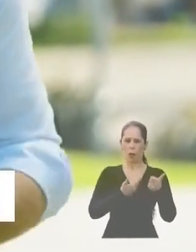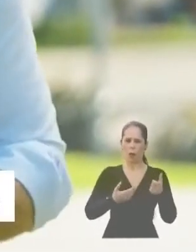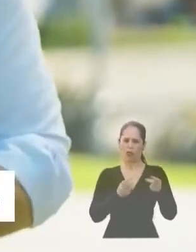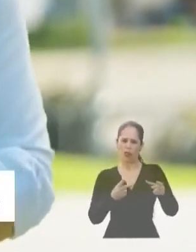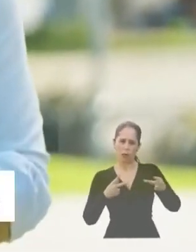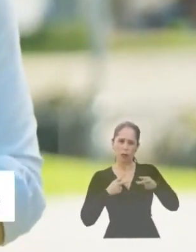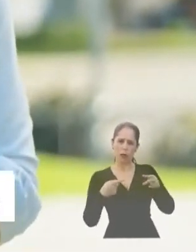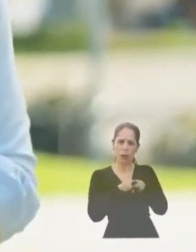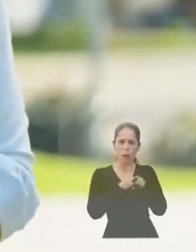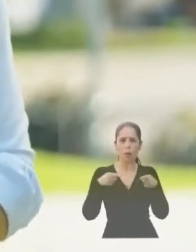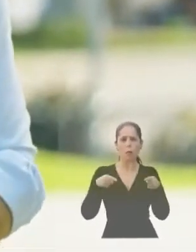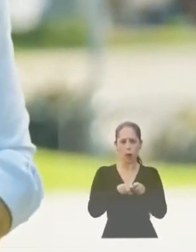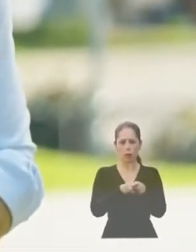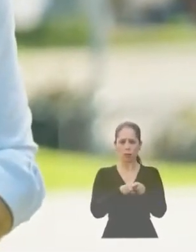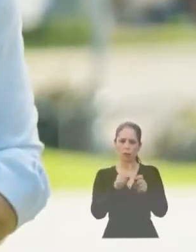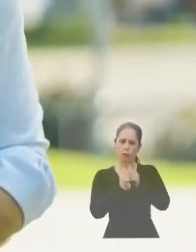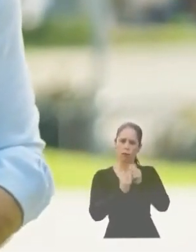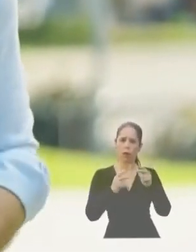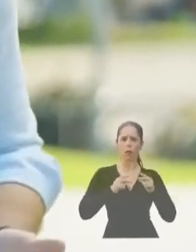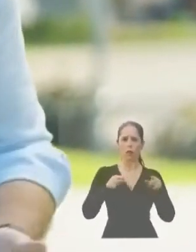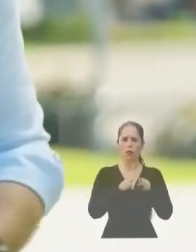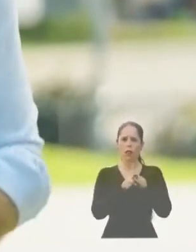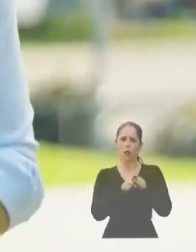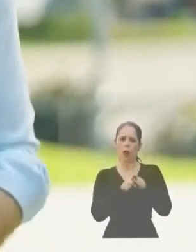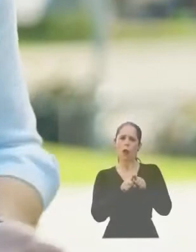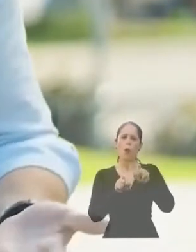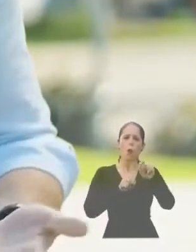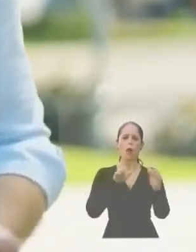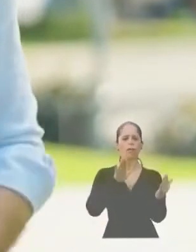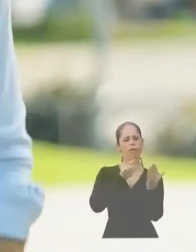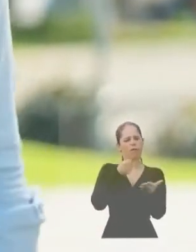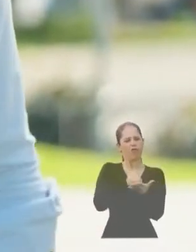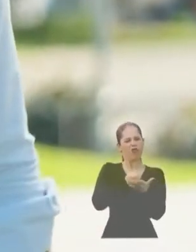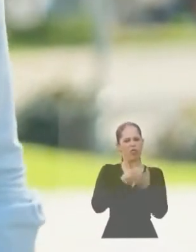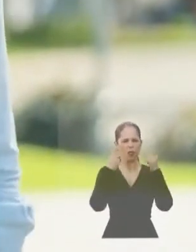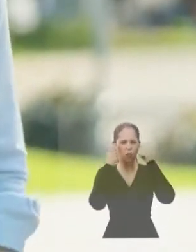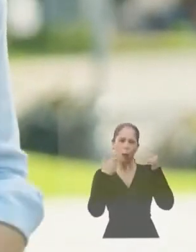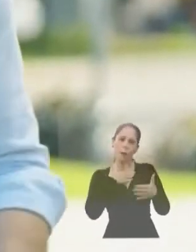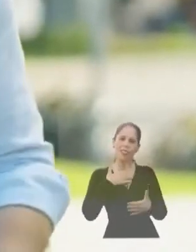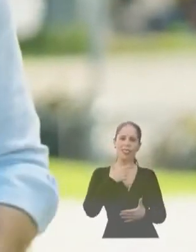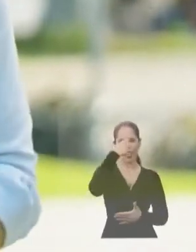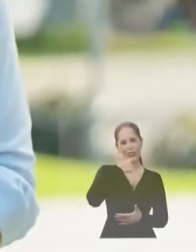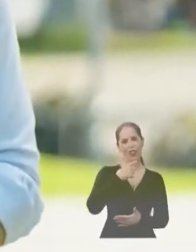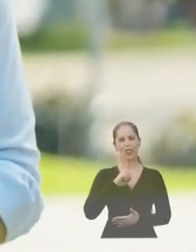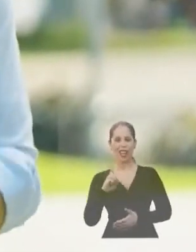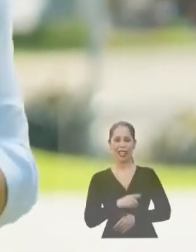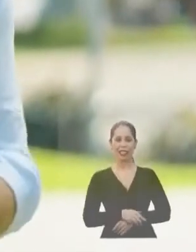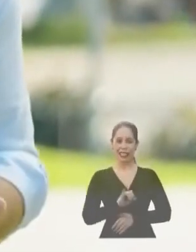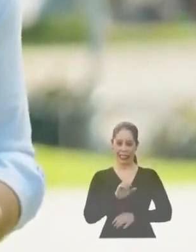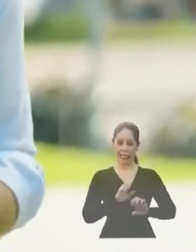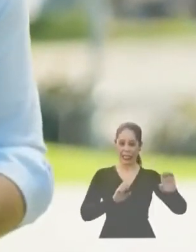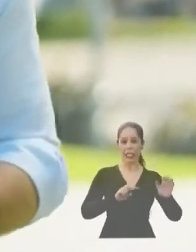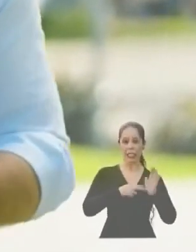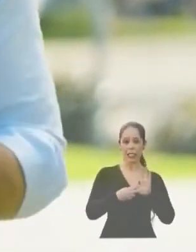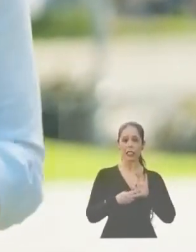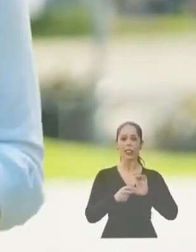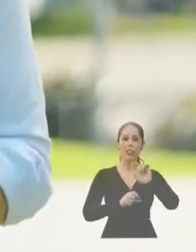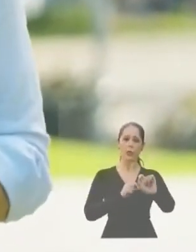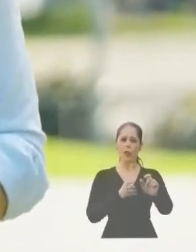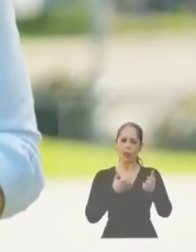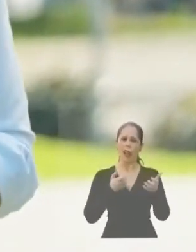parcerias com a iniciativa privada, enfrentar com firmeza a violência, muito prazer, eu sou de direita. Se ser de esquerda é